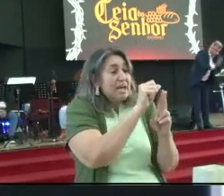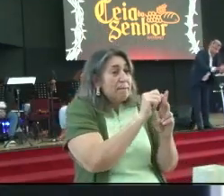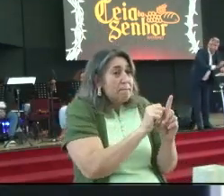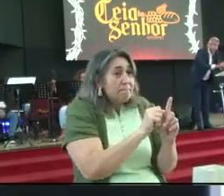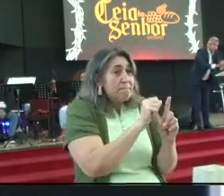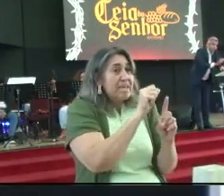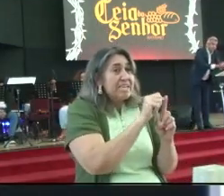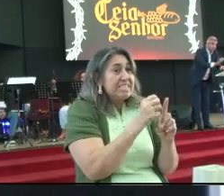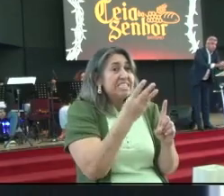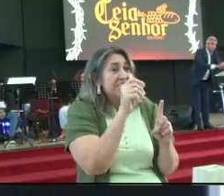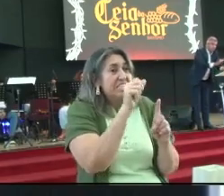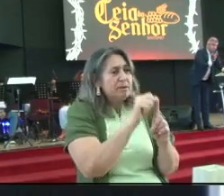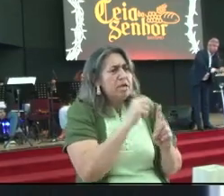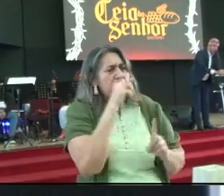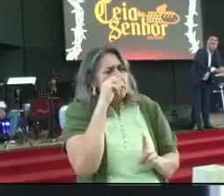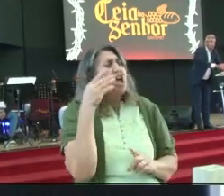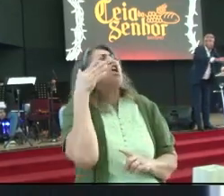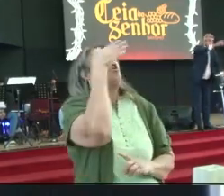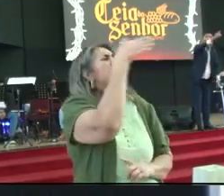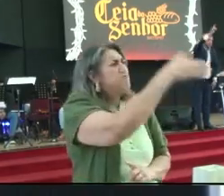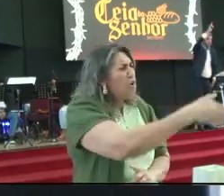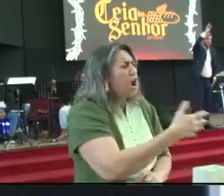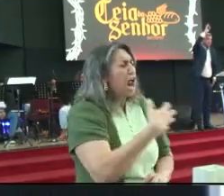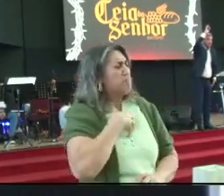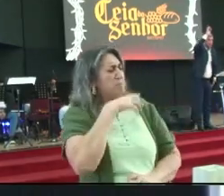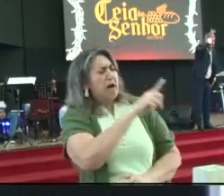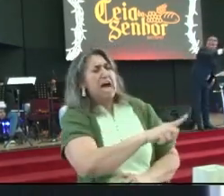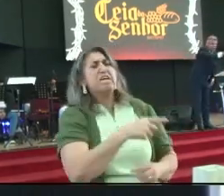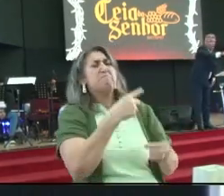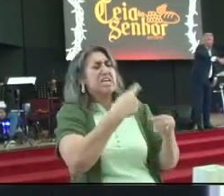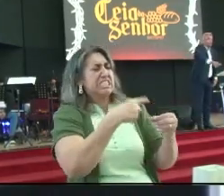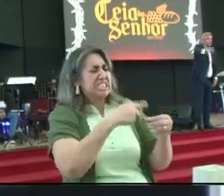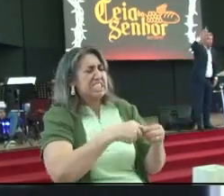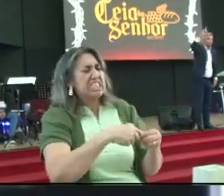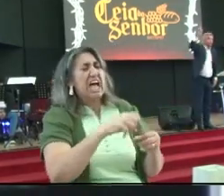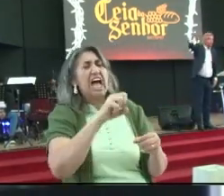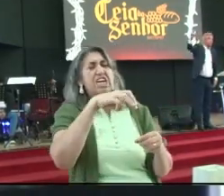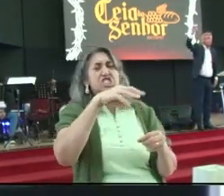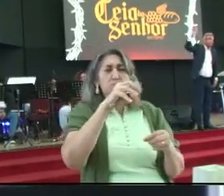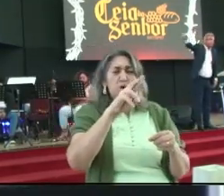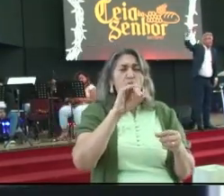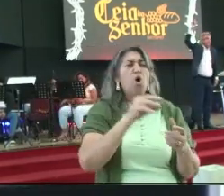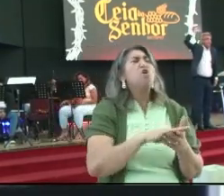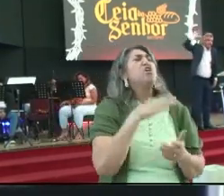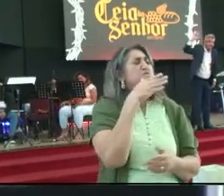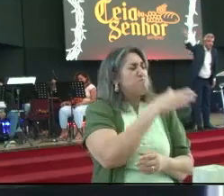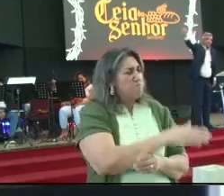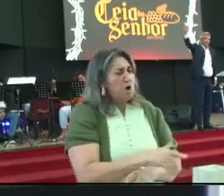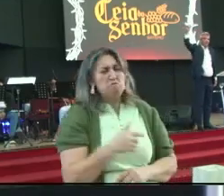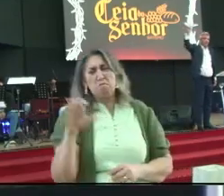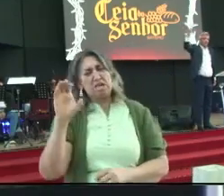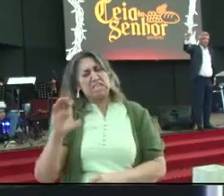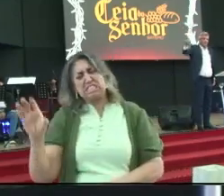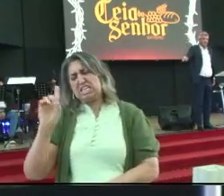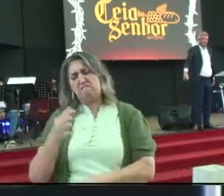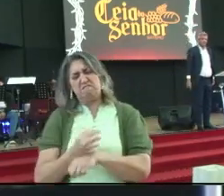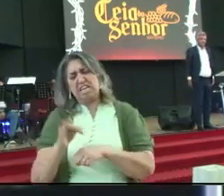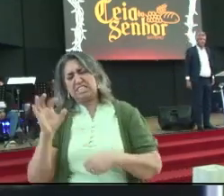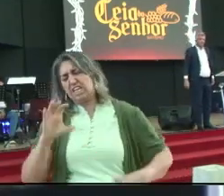eu vou para esse Morro de São Paulo, eu vou, porque a minha vizinha foi e eu não vou passar férias na Ceilândia.